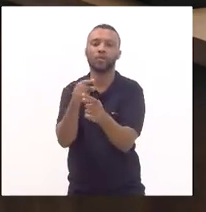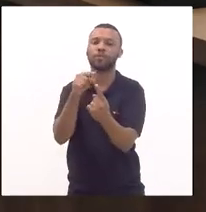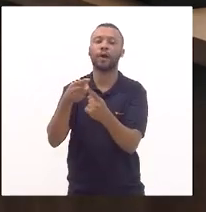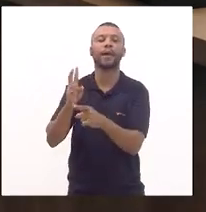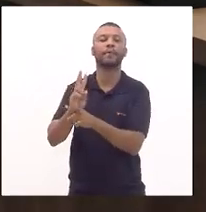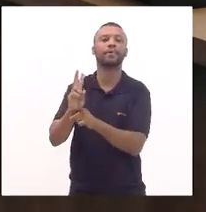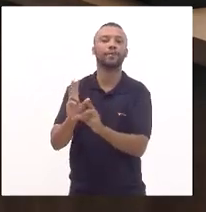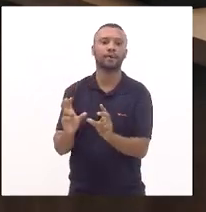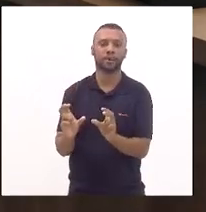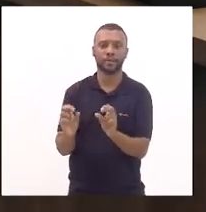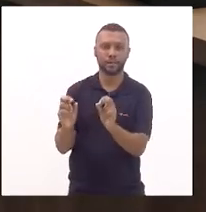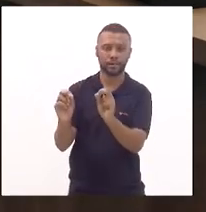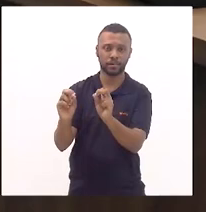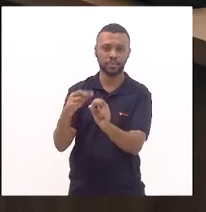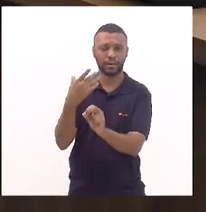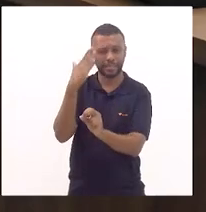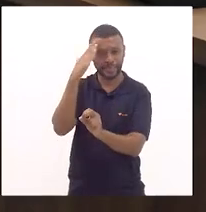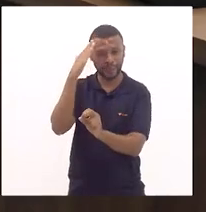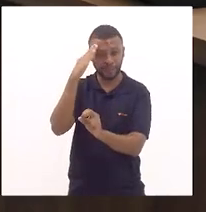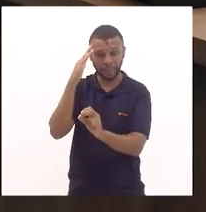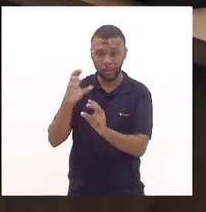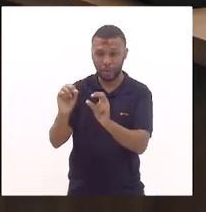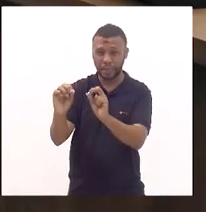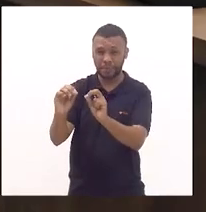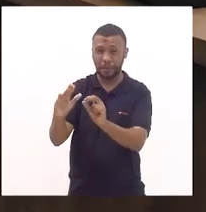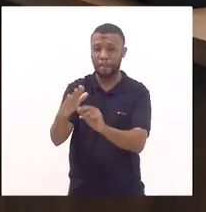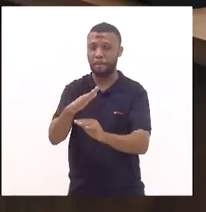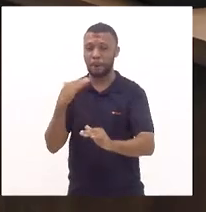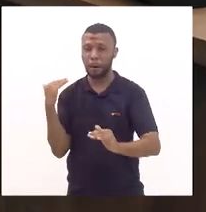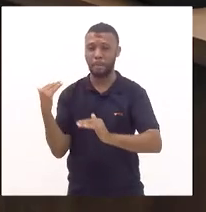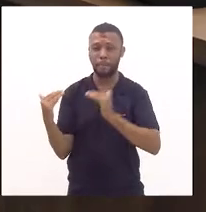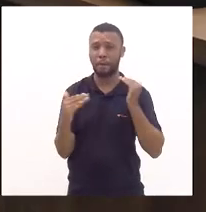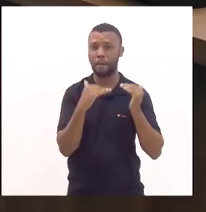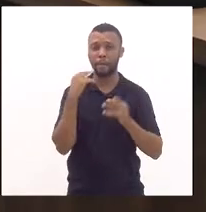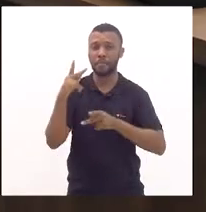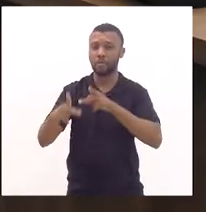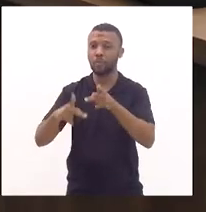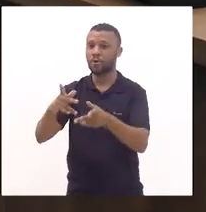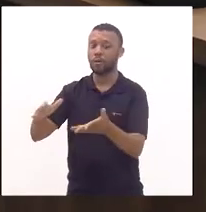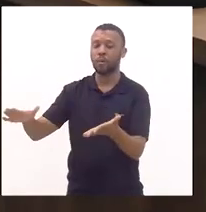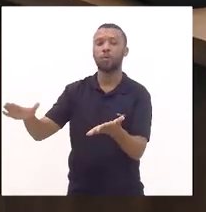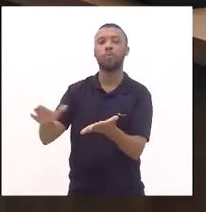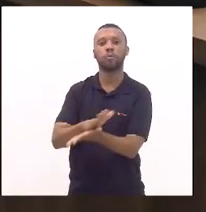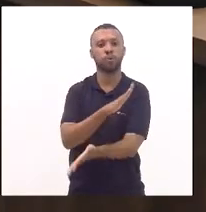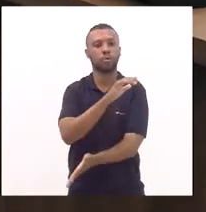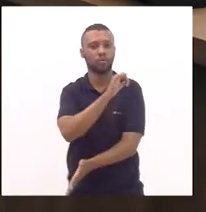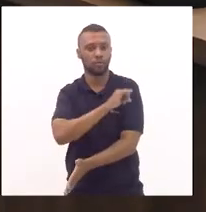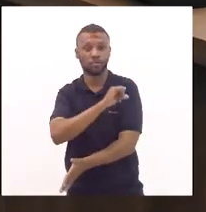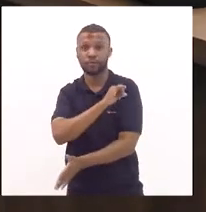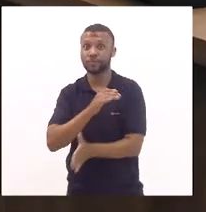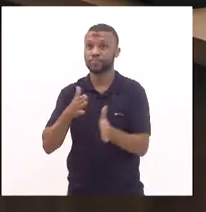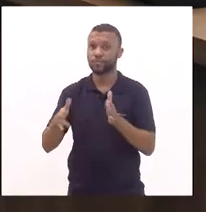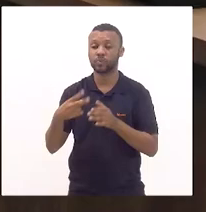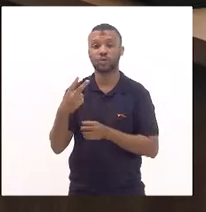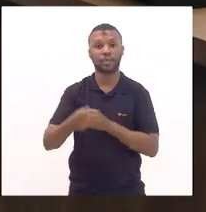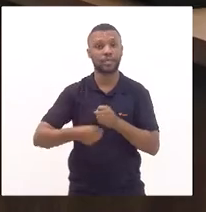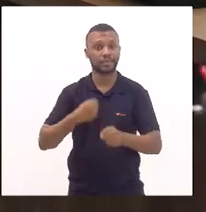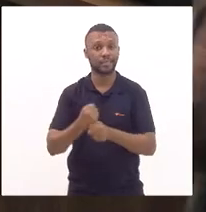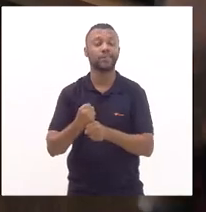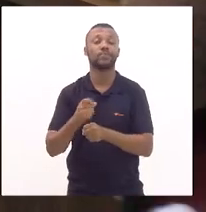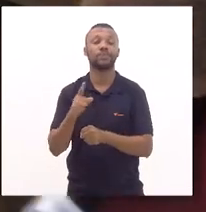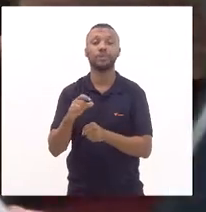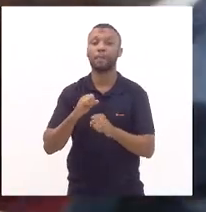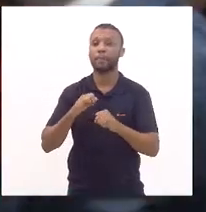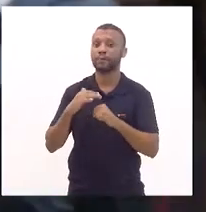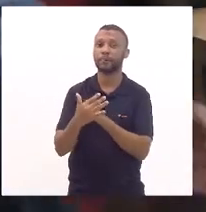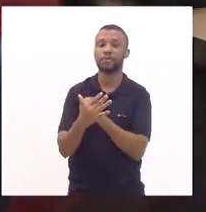gente sabe que o câncer está aí matando toda a população do Rio de Janeiro, que nesses 2 anos de pandemia